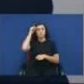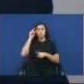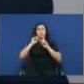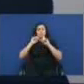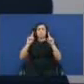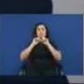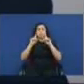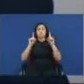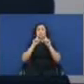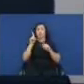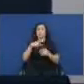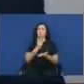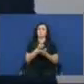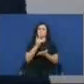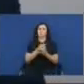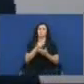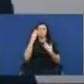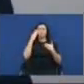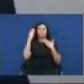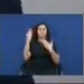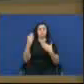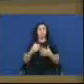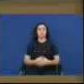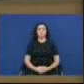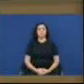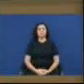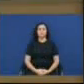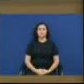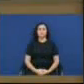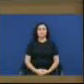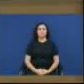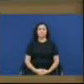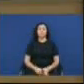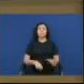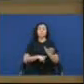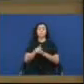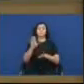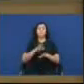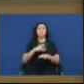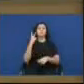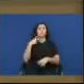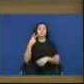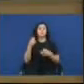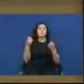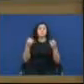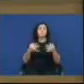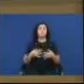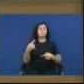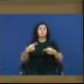e dos vereadores é essa mesma. Muito obrigado. Mais algum vereador?